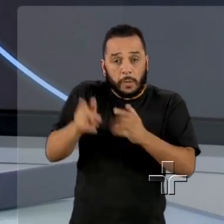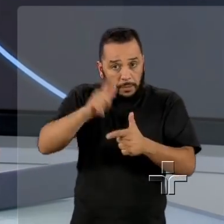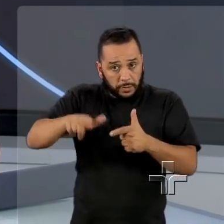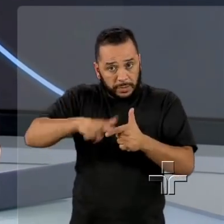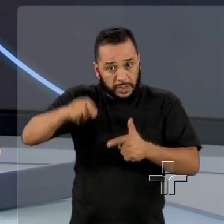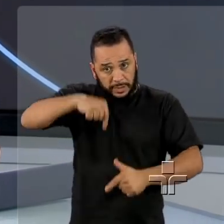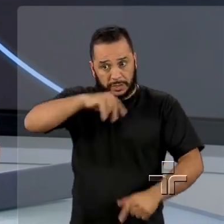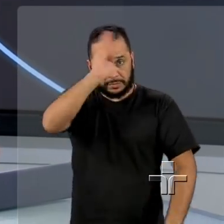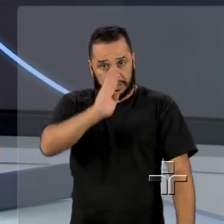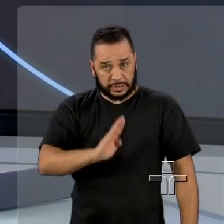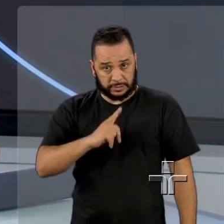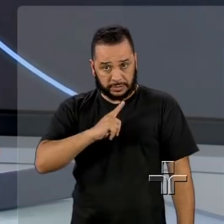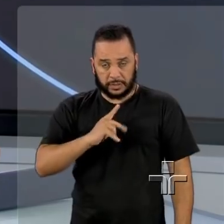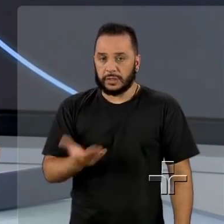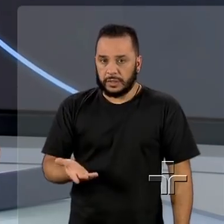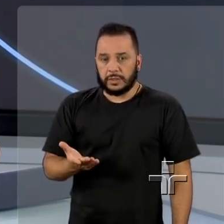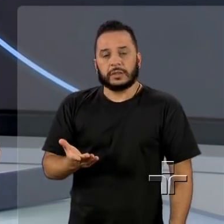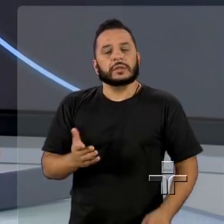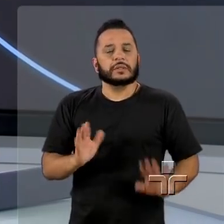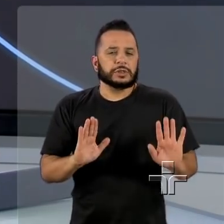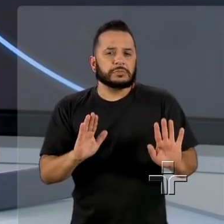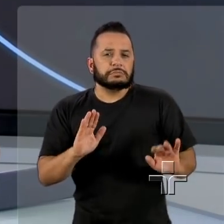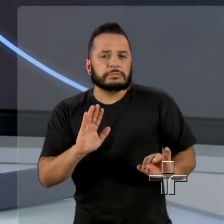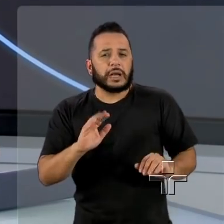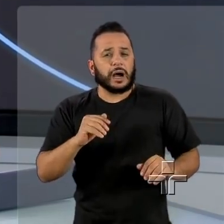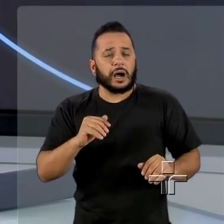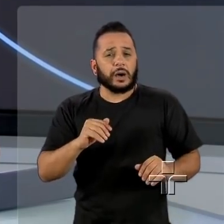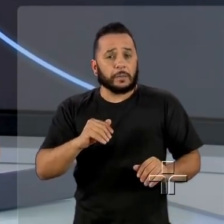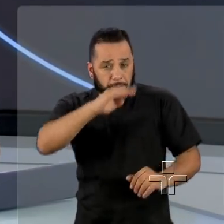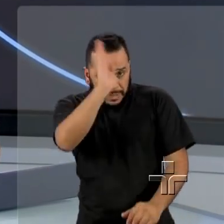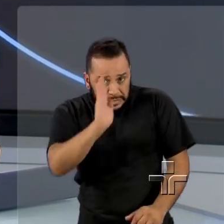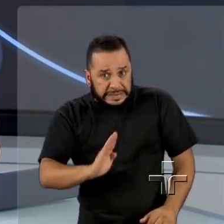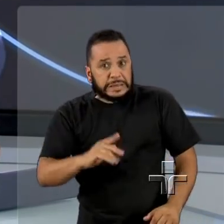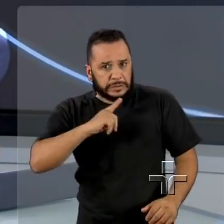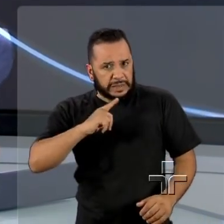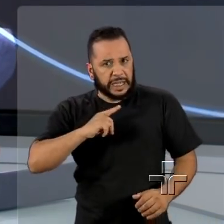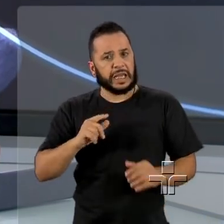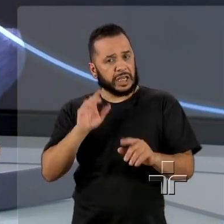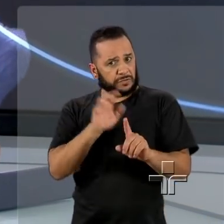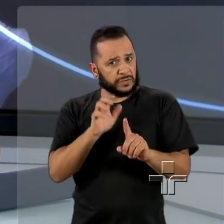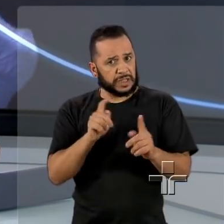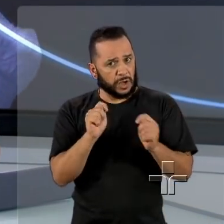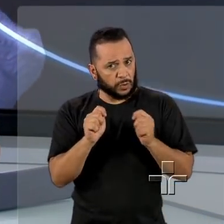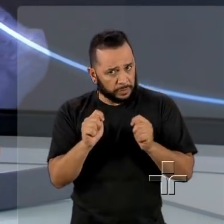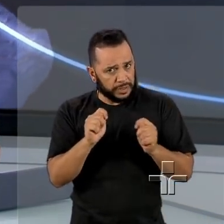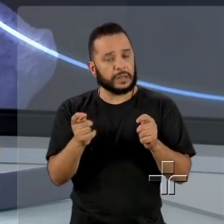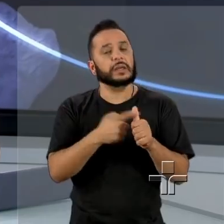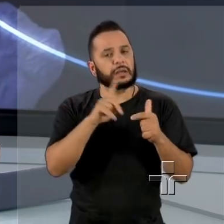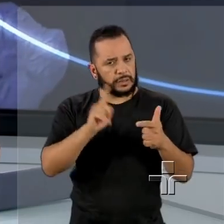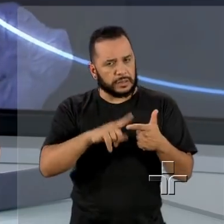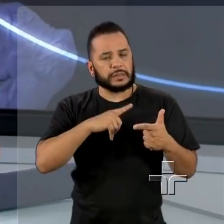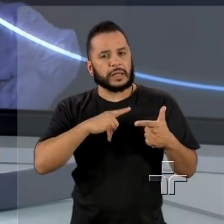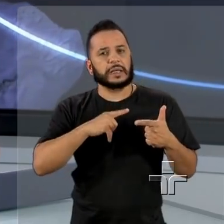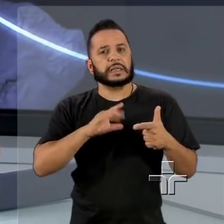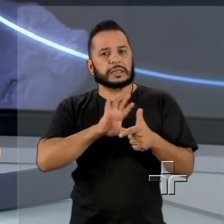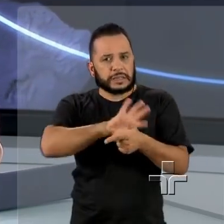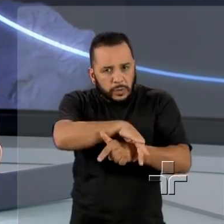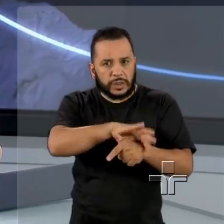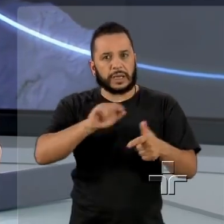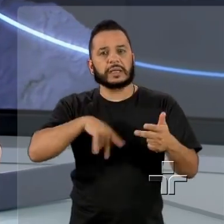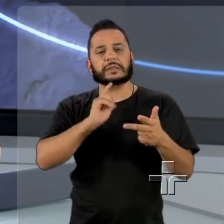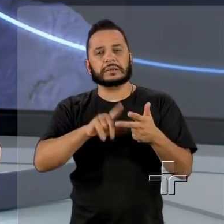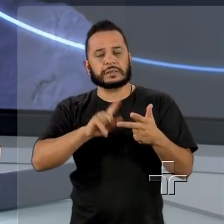dos soviéticos e cubanos, que muitos deles hoje dizem que lutavam pela liberdade, mas na realidade lutavam por uma forma de ditadura, só que do outro